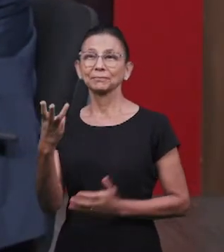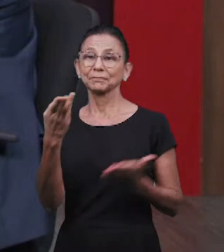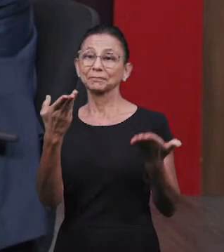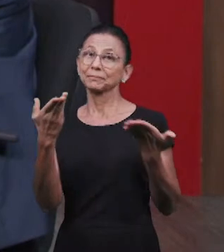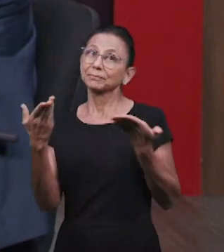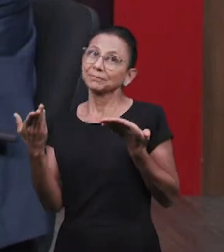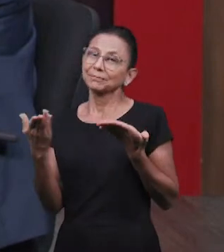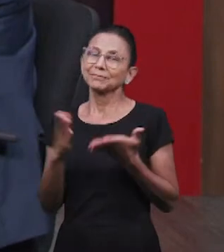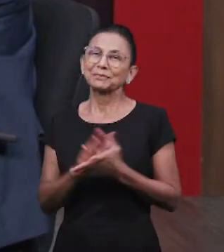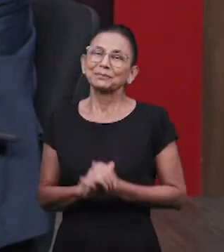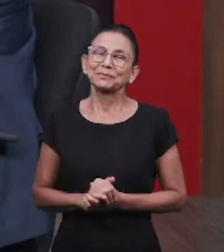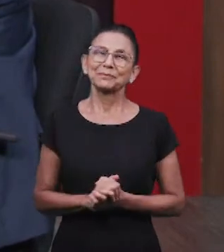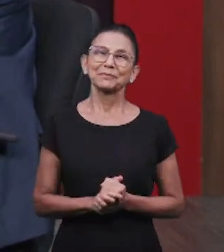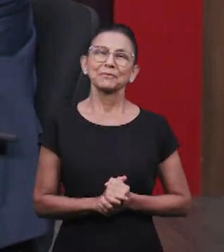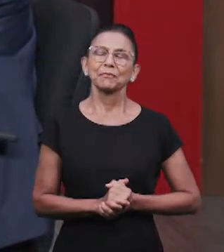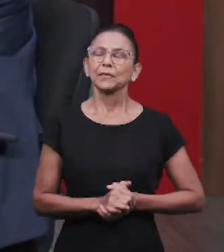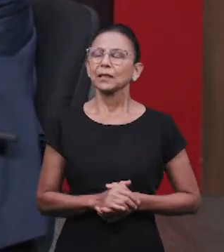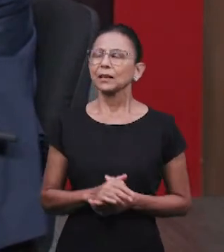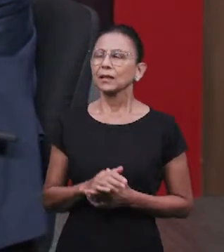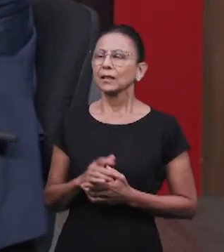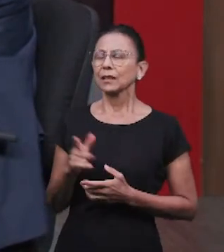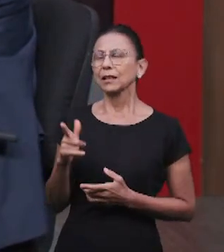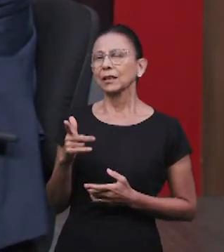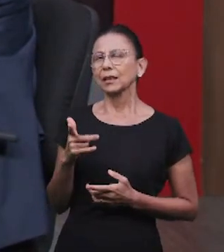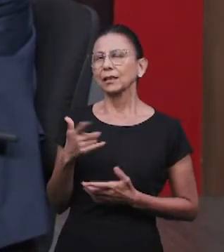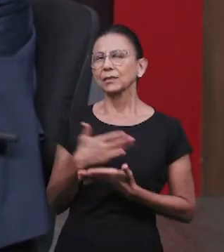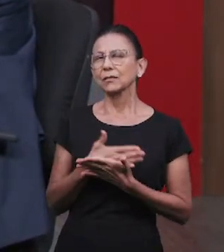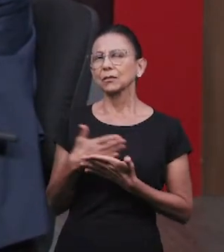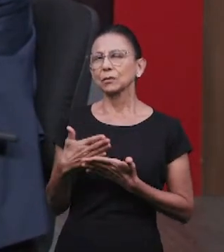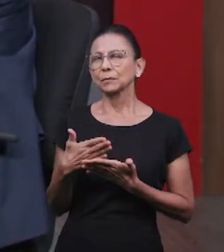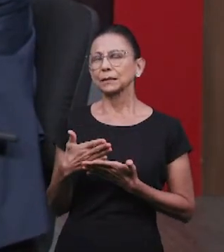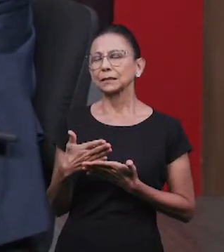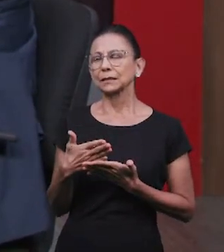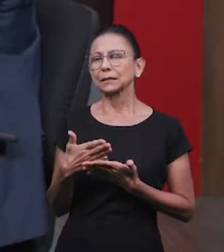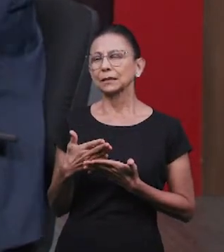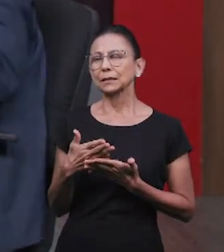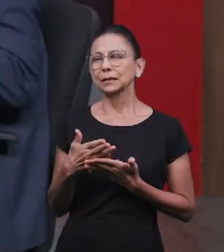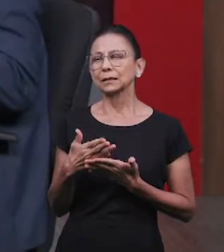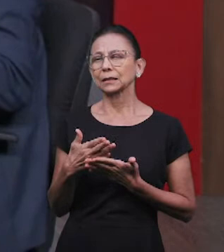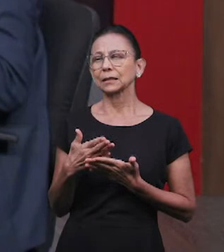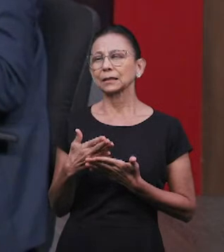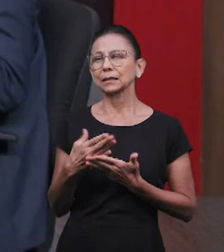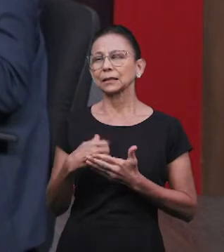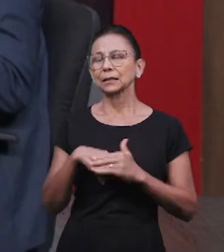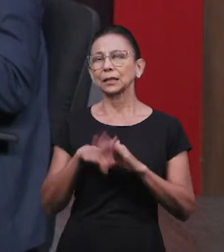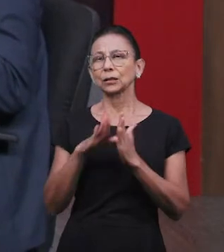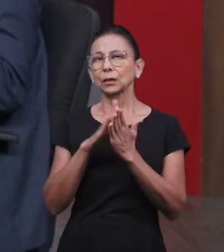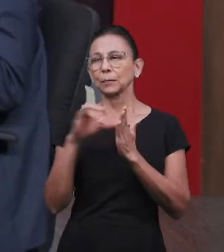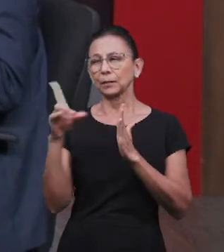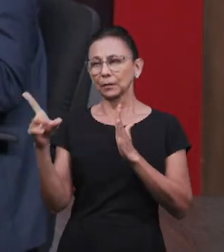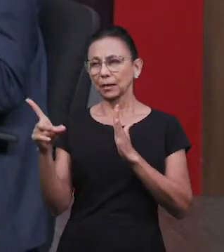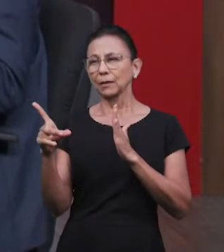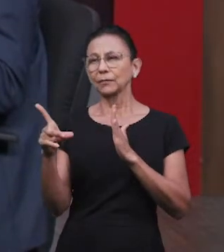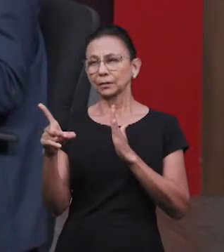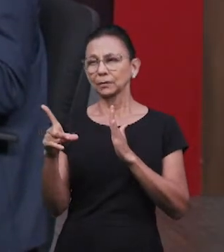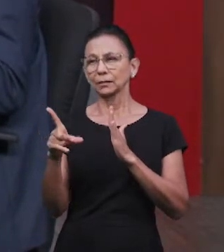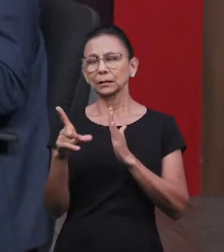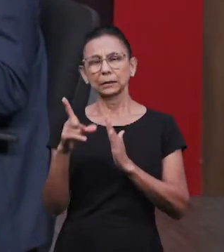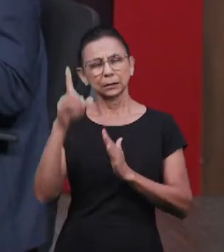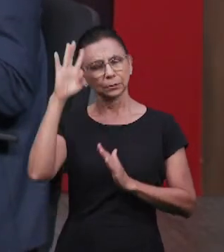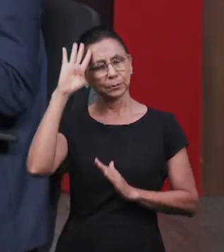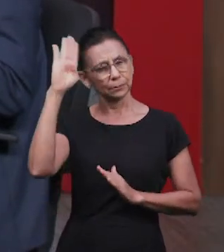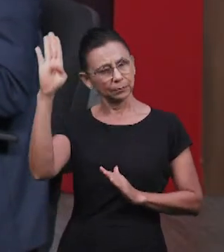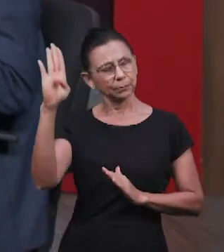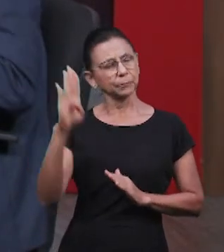né, Luiz? Luiz, você quer começar falando sobre uma abordagem na palavra? Não, com certeza. Nunca pode faltar. A palavra é